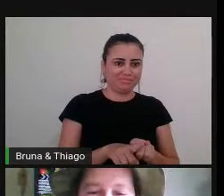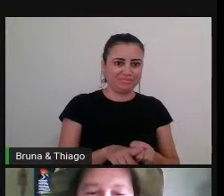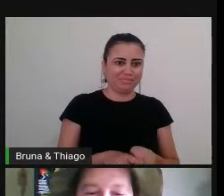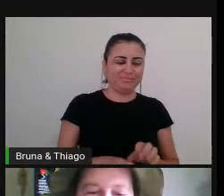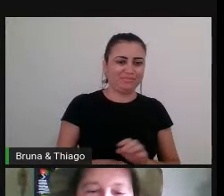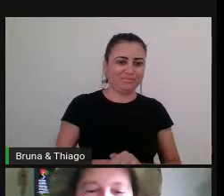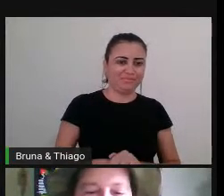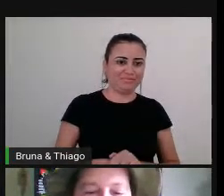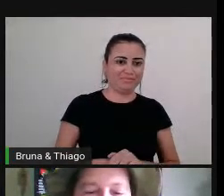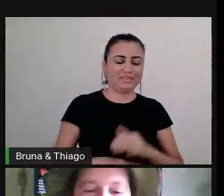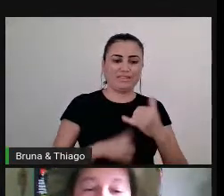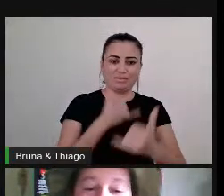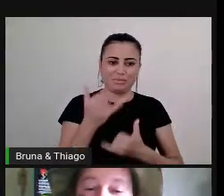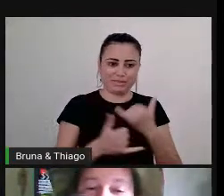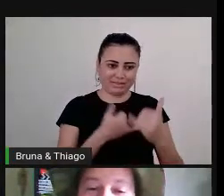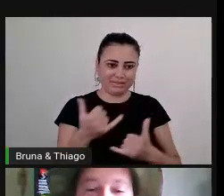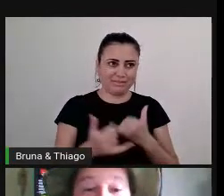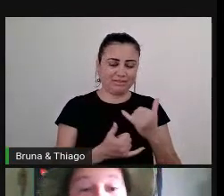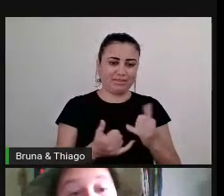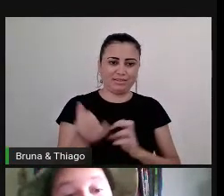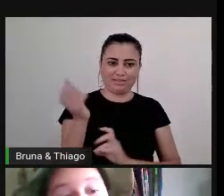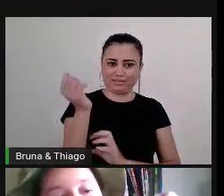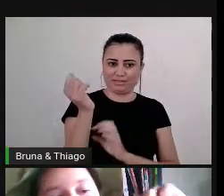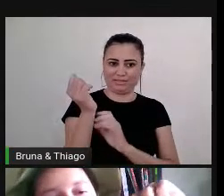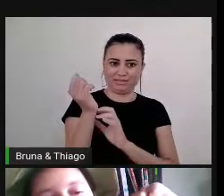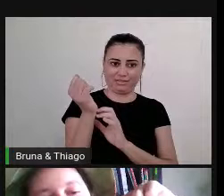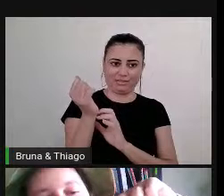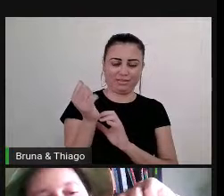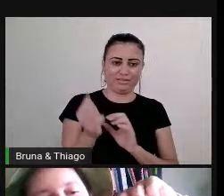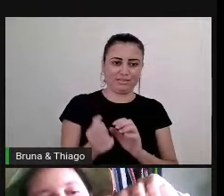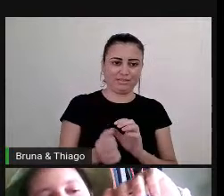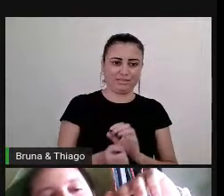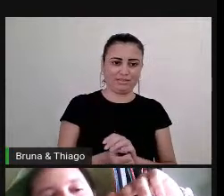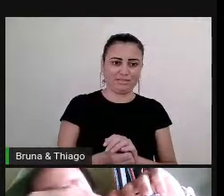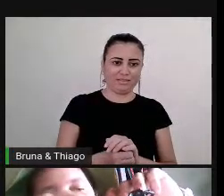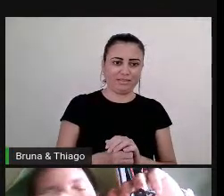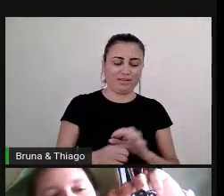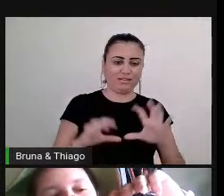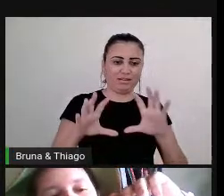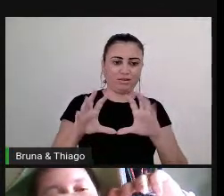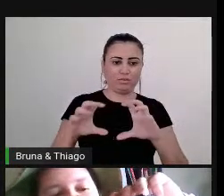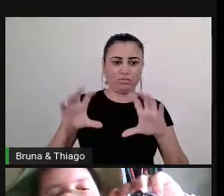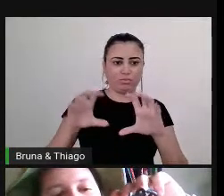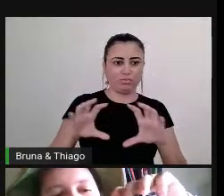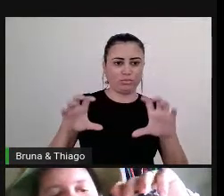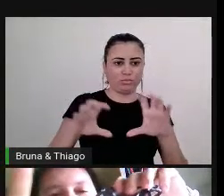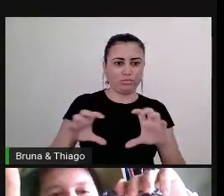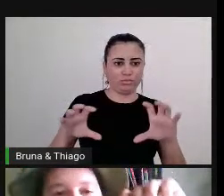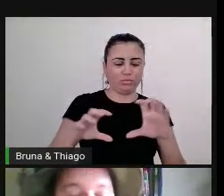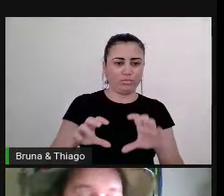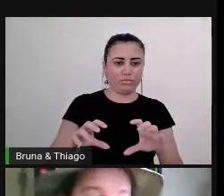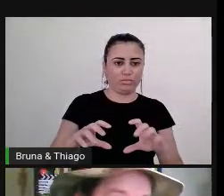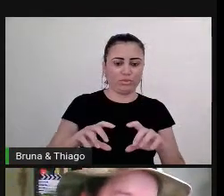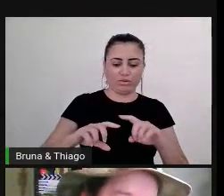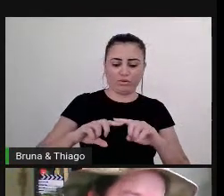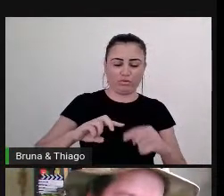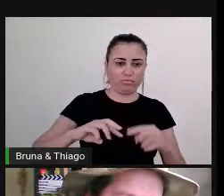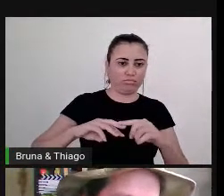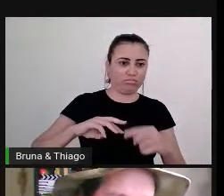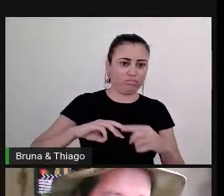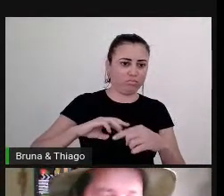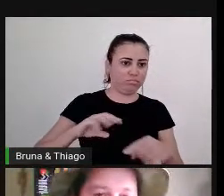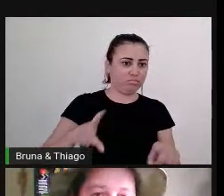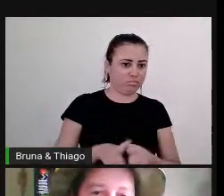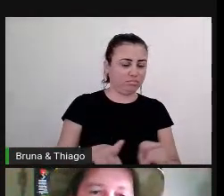Ah, é um brinquedo, mas, né, as caranguejeiras, o problema dela é o pelo no bumbum, né, que ela bate as patinhas de trás, e esses pelos causam uma urticância